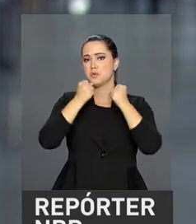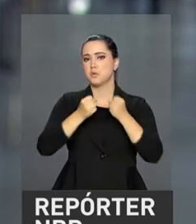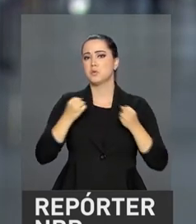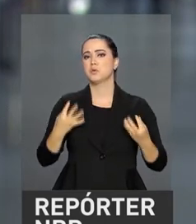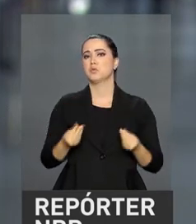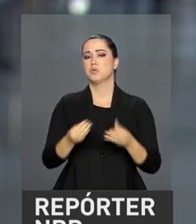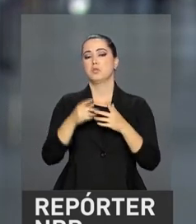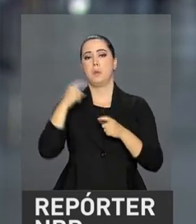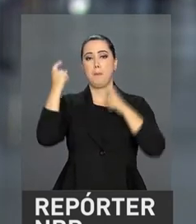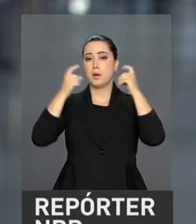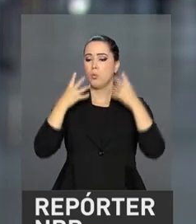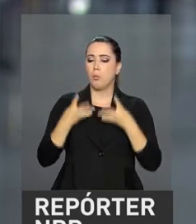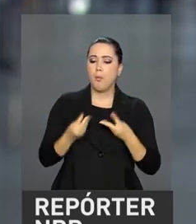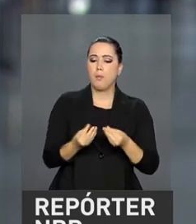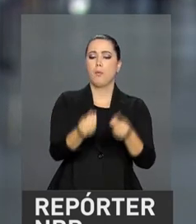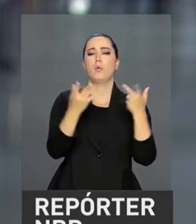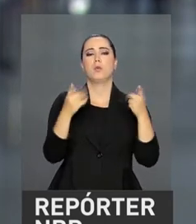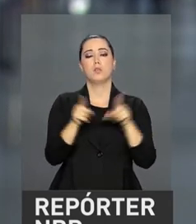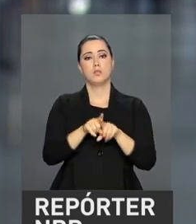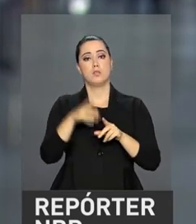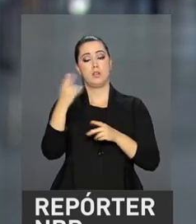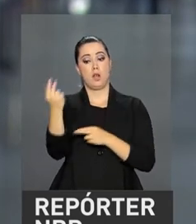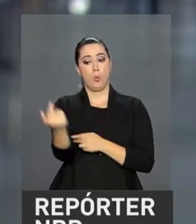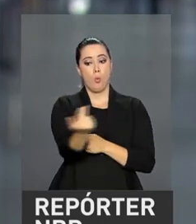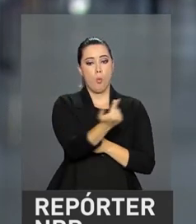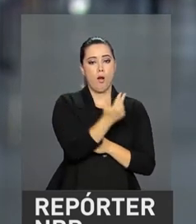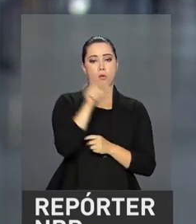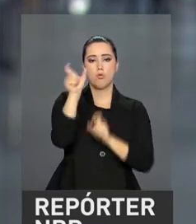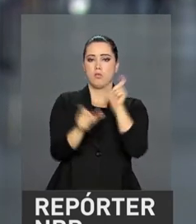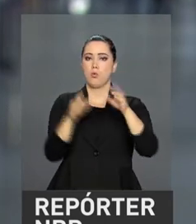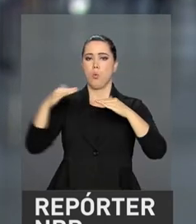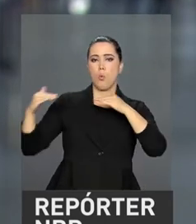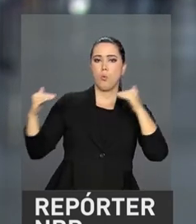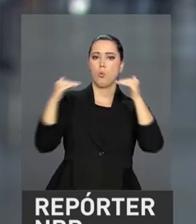muito, se preocupam muito, quer ser tratado igual aos outros, sem diferença. Obrigado. Obrigado.